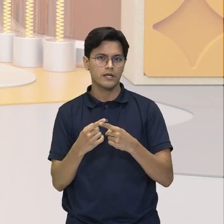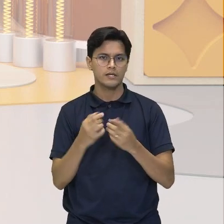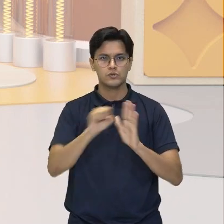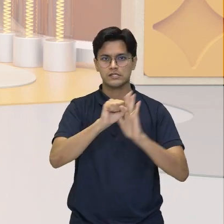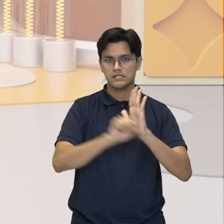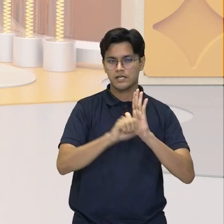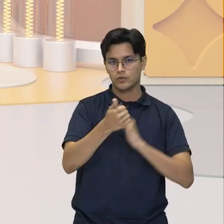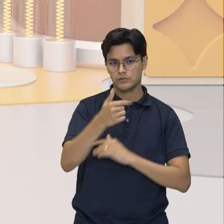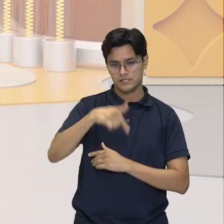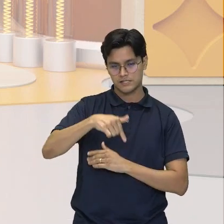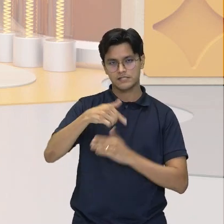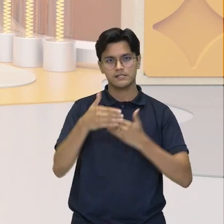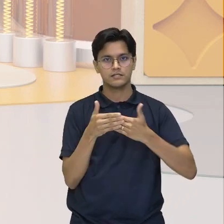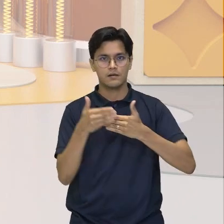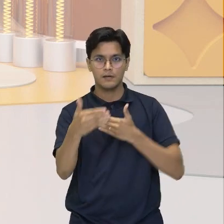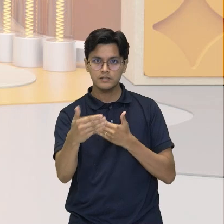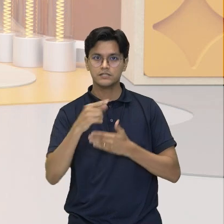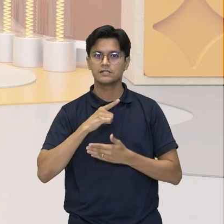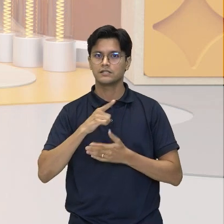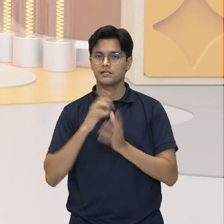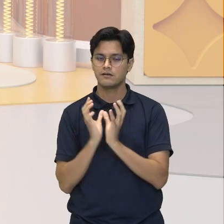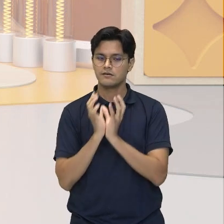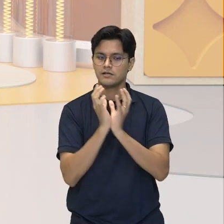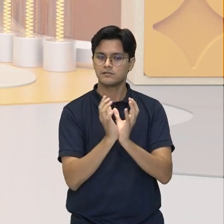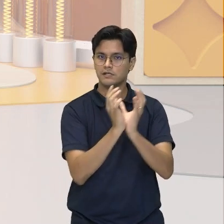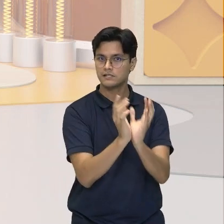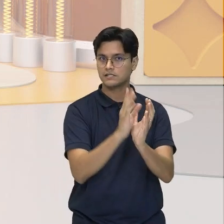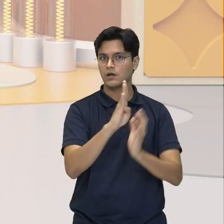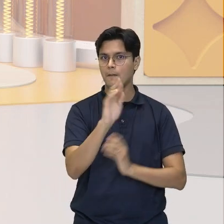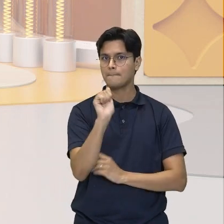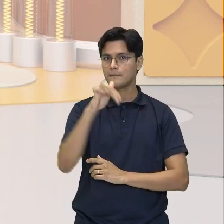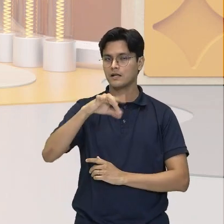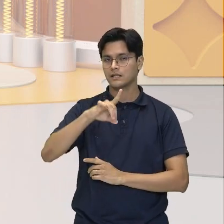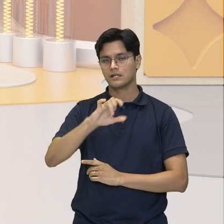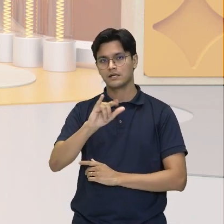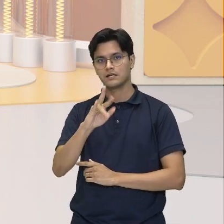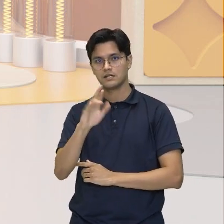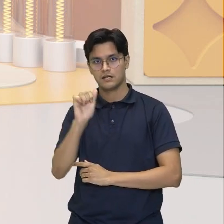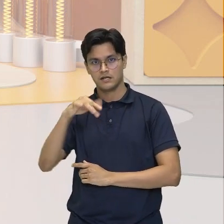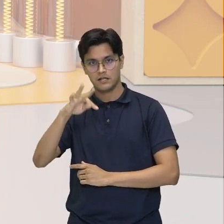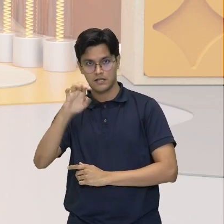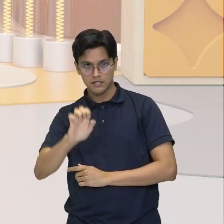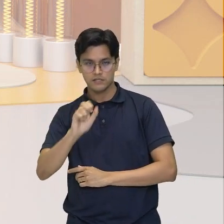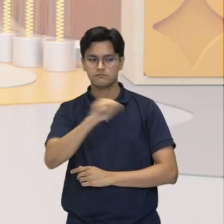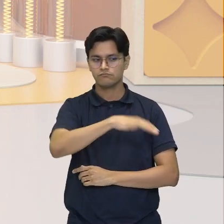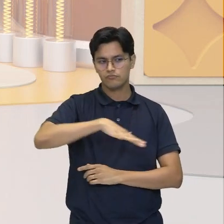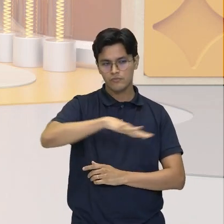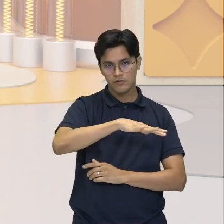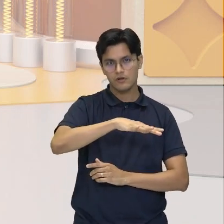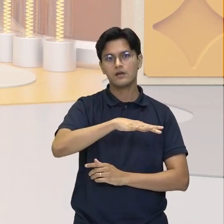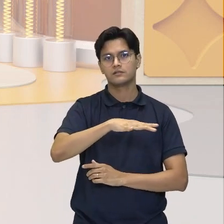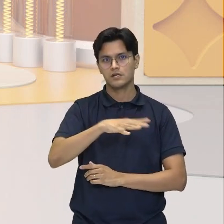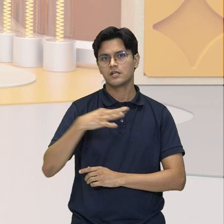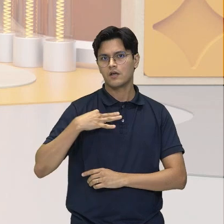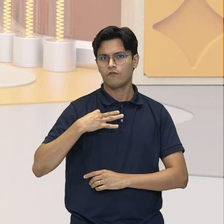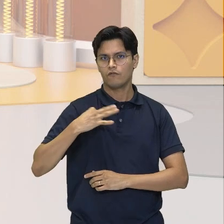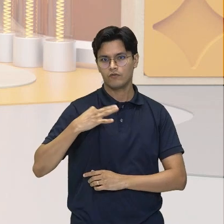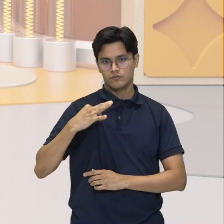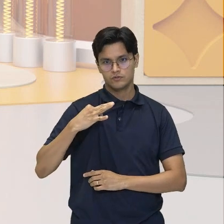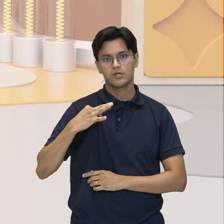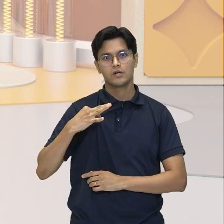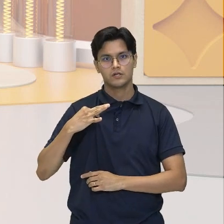região, várias expedições de entradas e bandeiras vão fazer incursões na região de forma voluntária